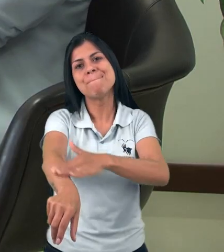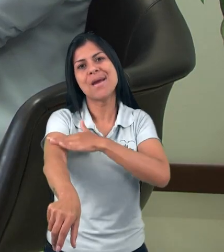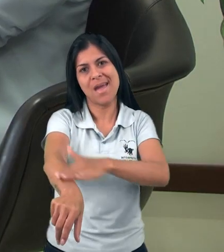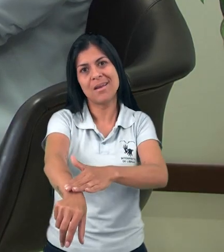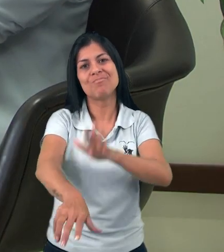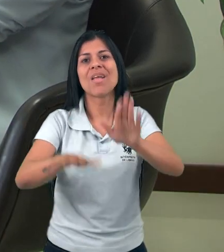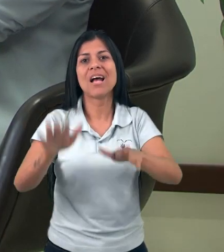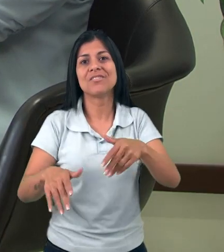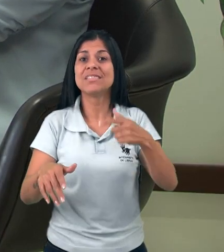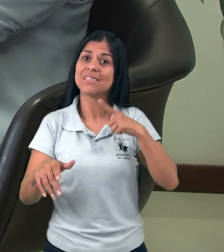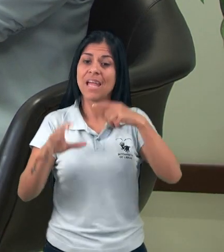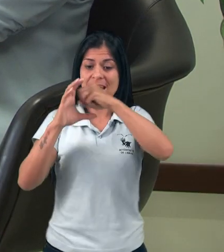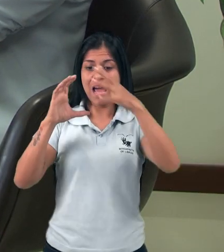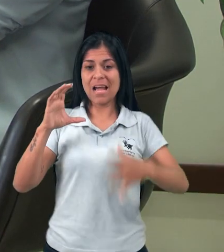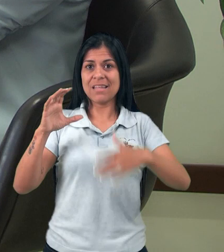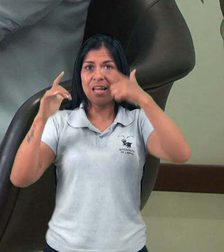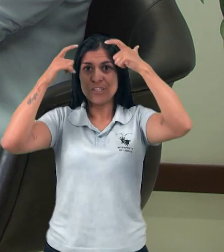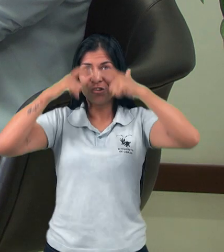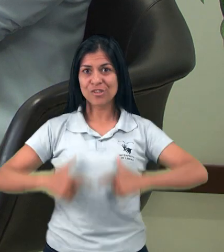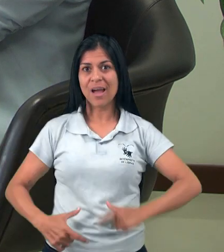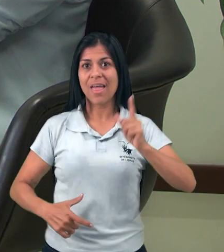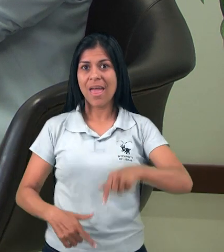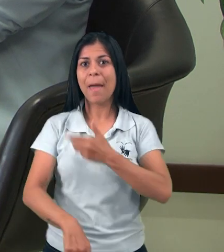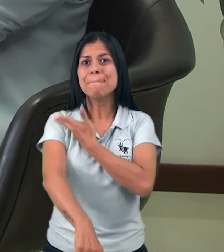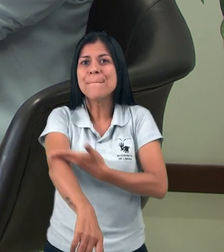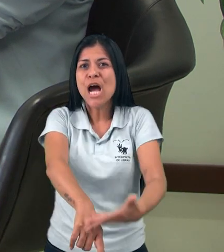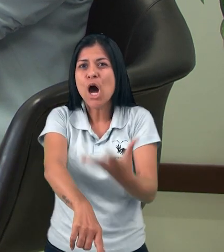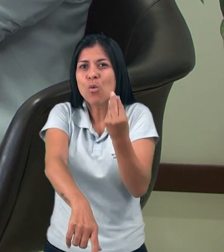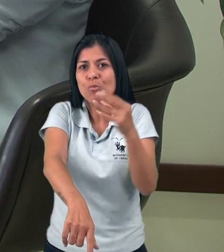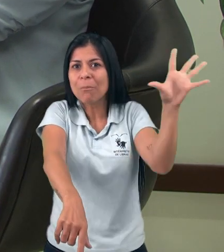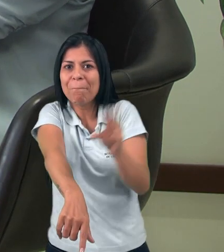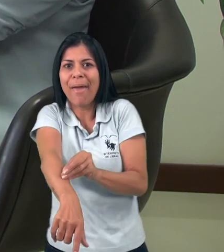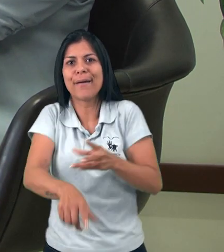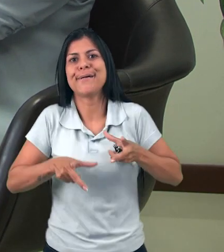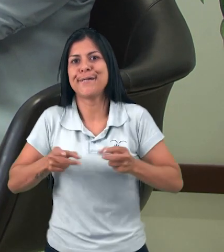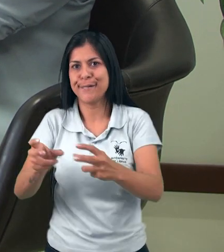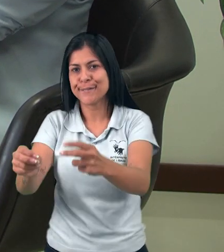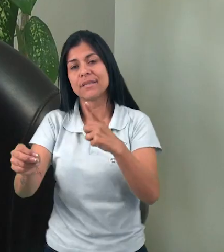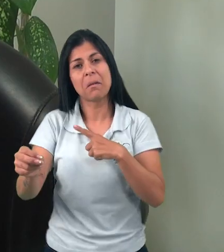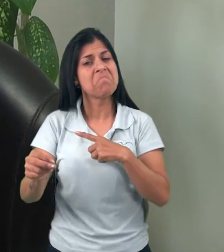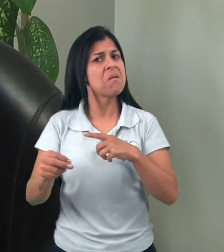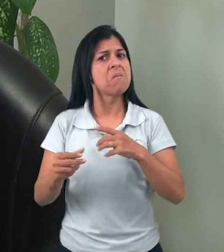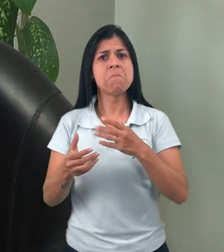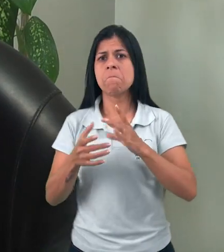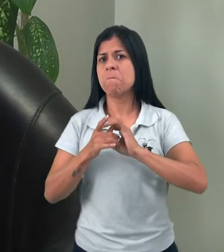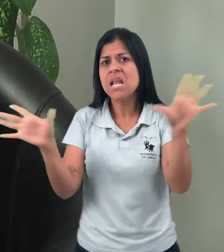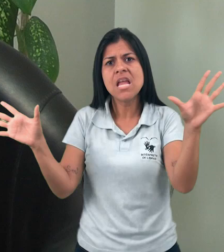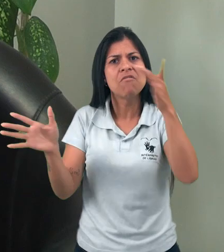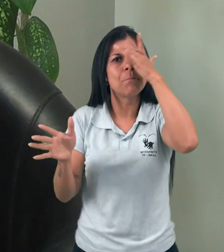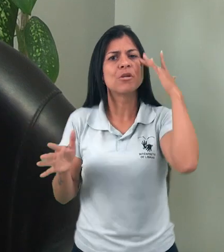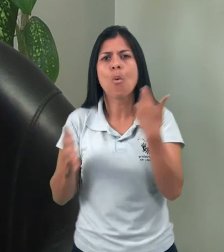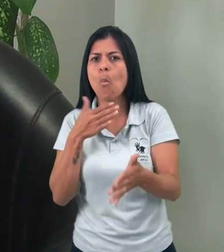por conta das suas características, têm uma potencialidade maior de desenvolver o câncer de pele. Mas todas